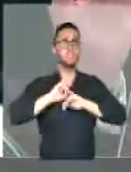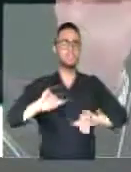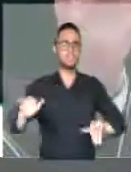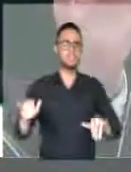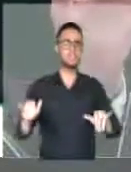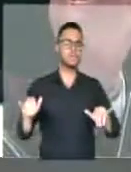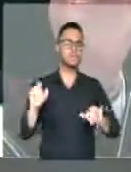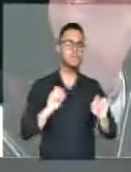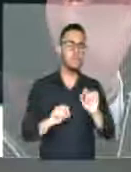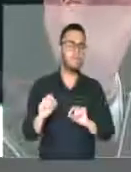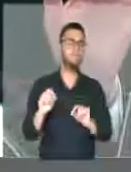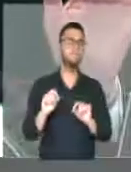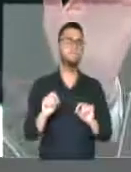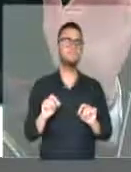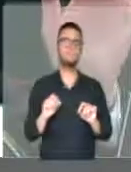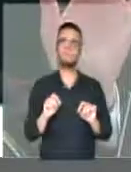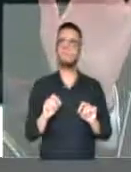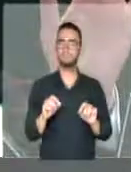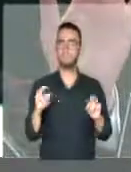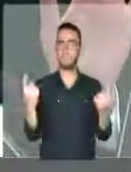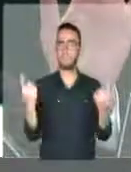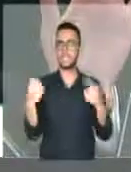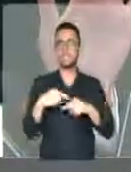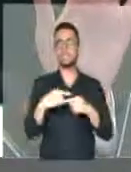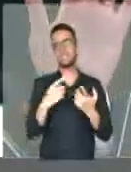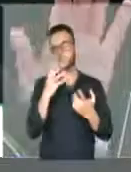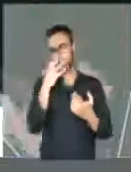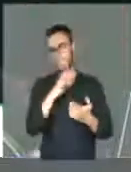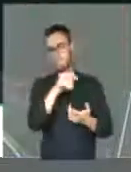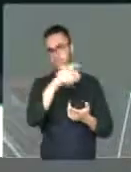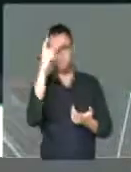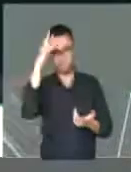falando da denúncia contra o presidente Temer.